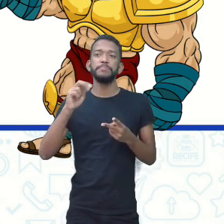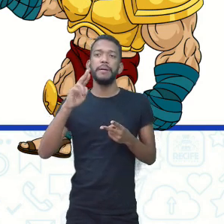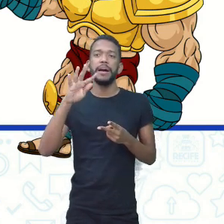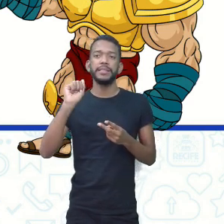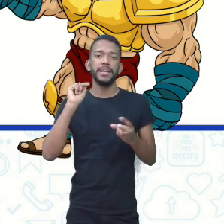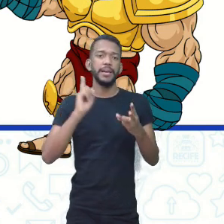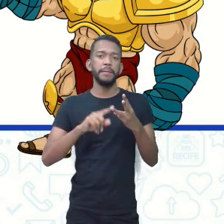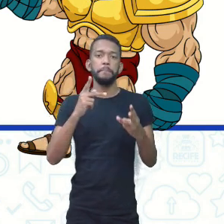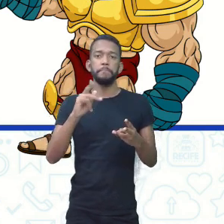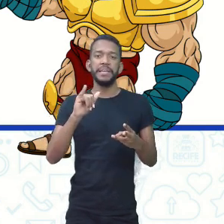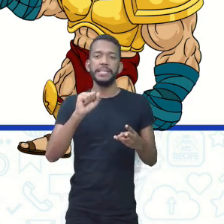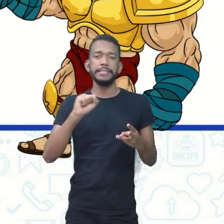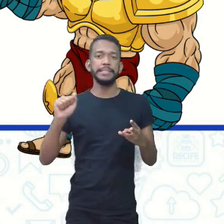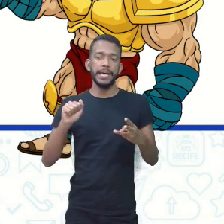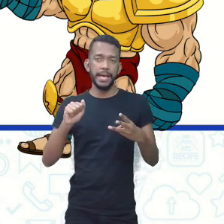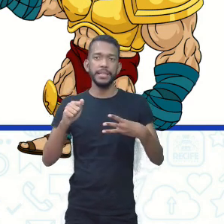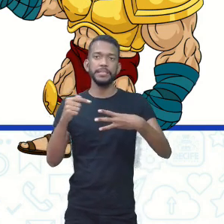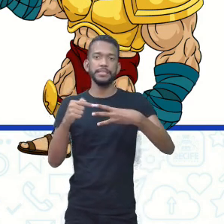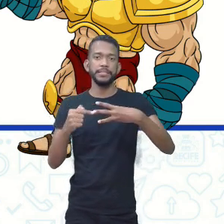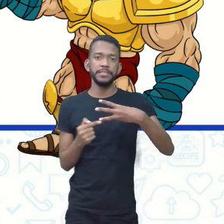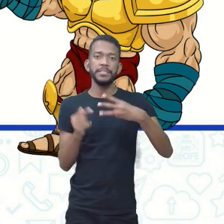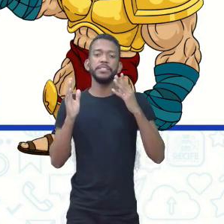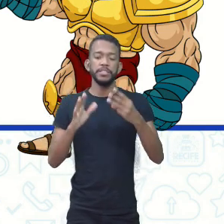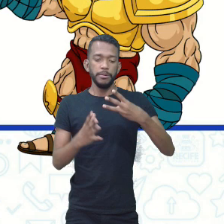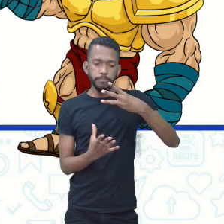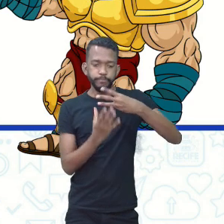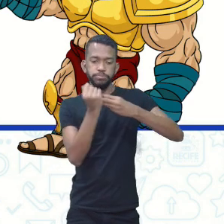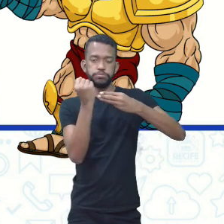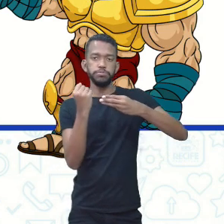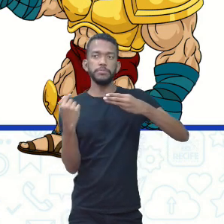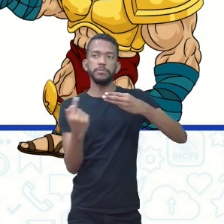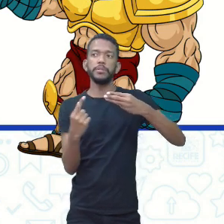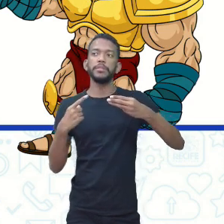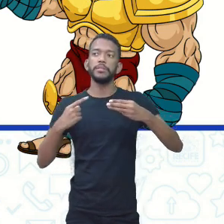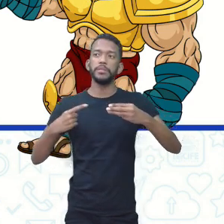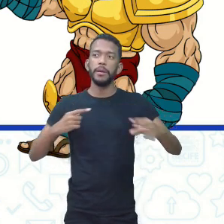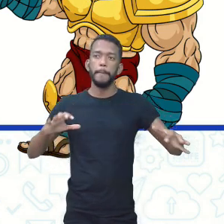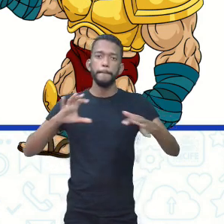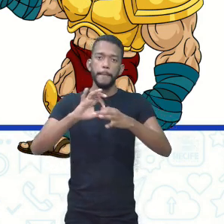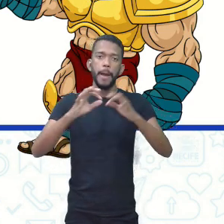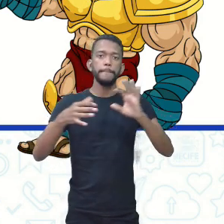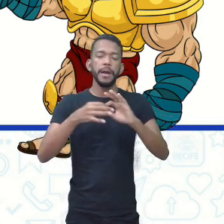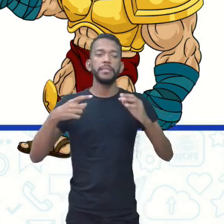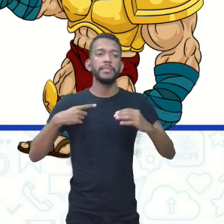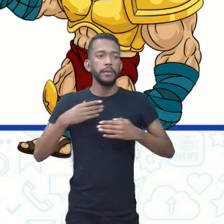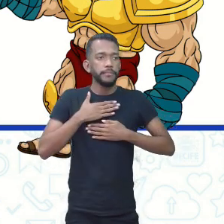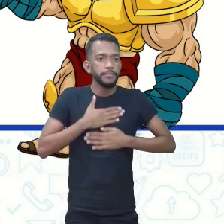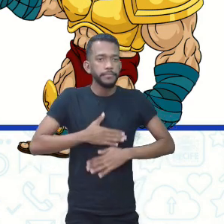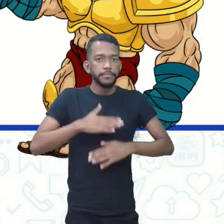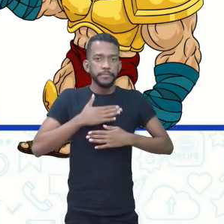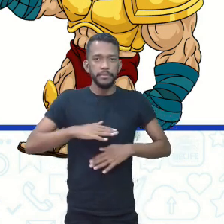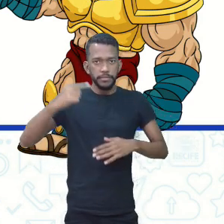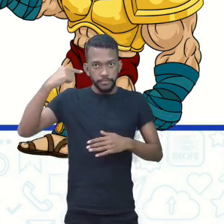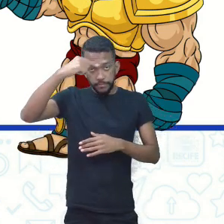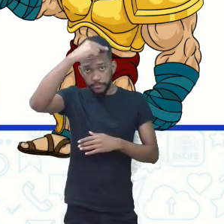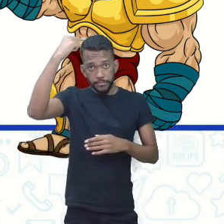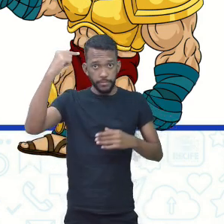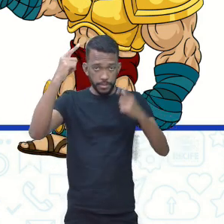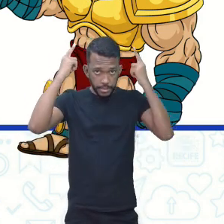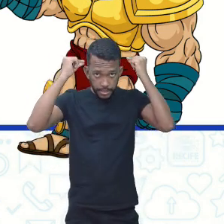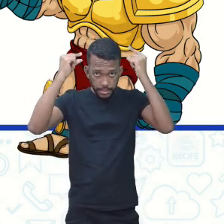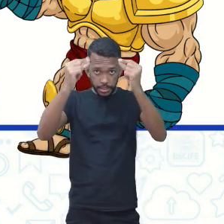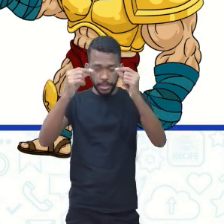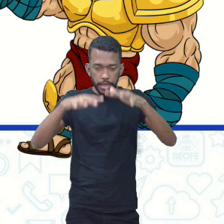eles aliaram-se para que durante os jogos houvesse uma trégua sagrada em toda a Grécia.